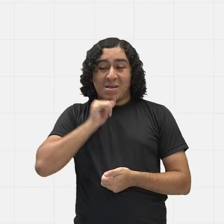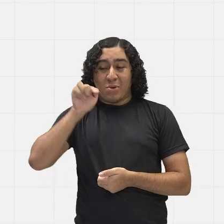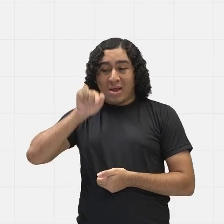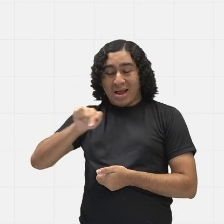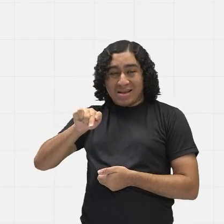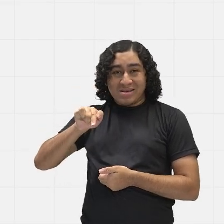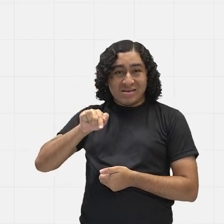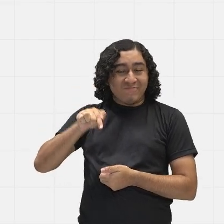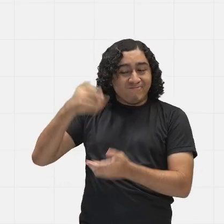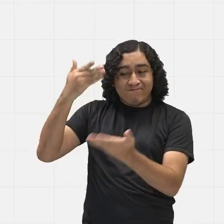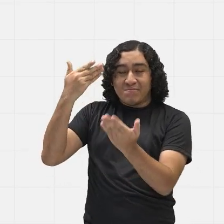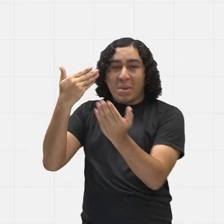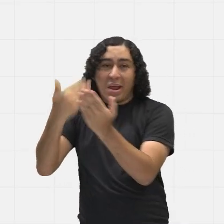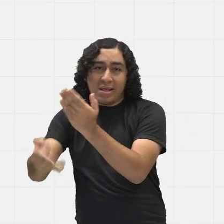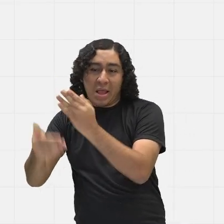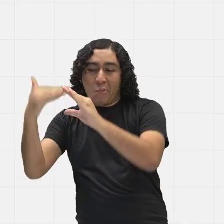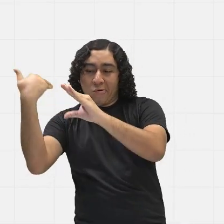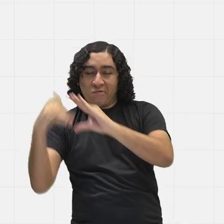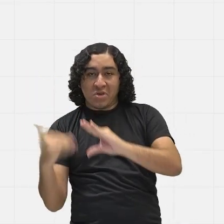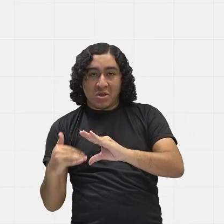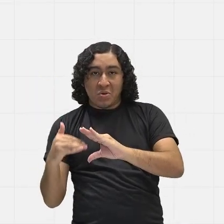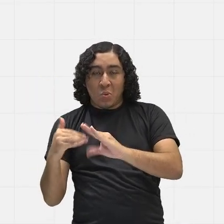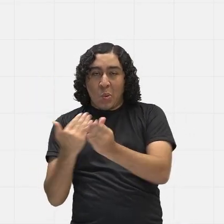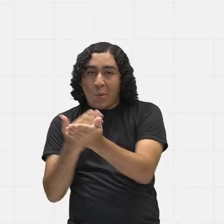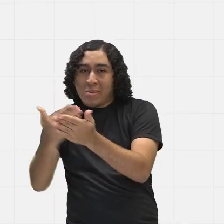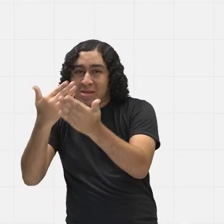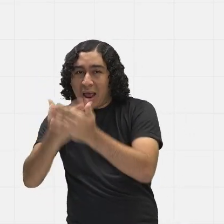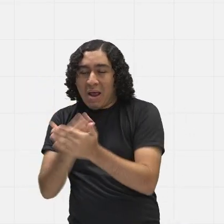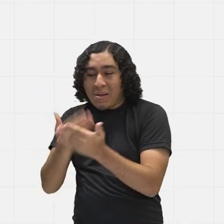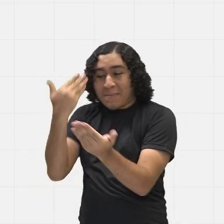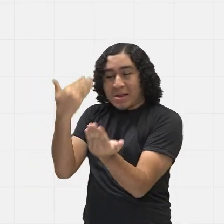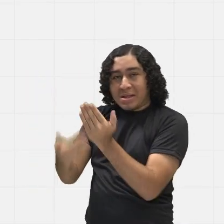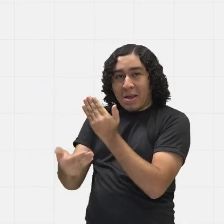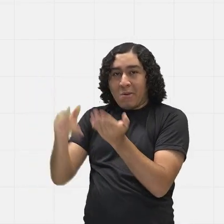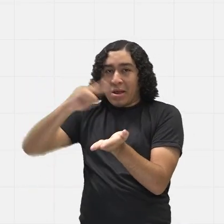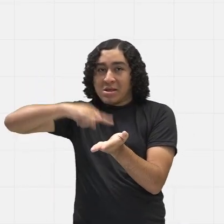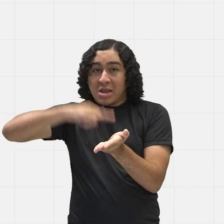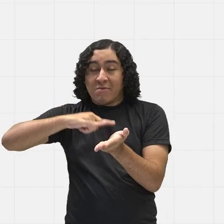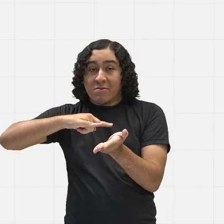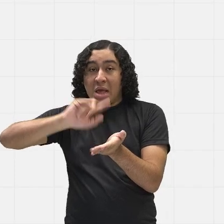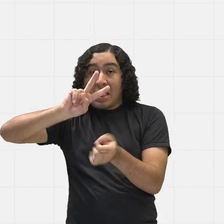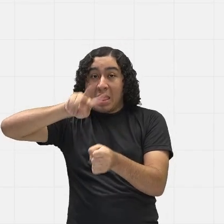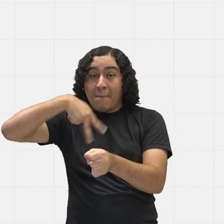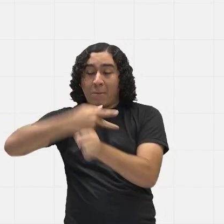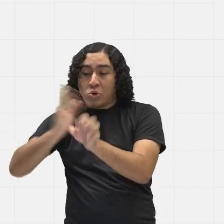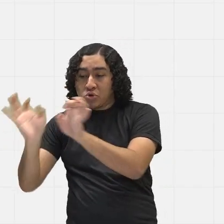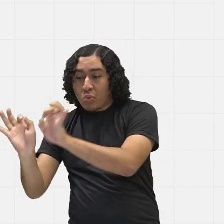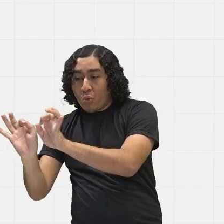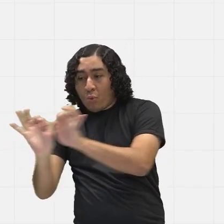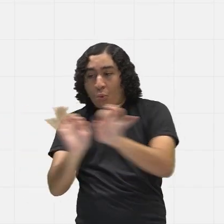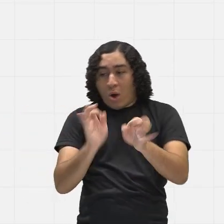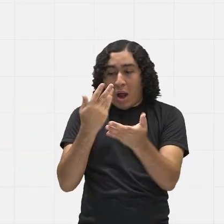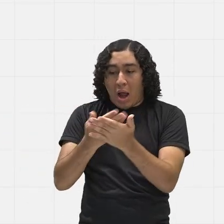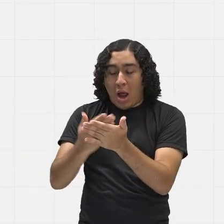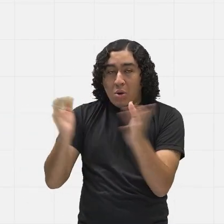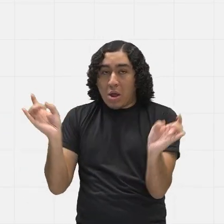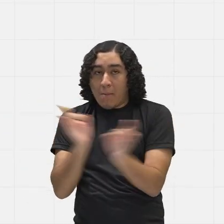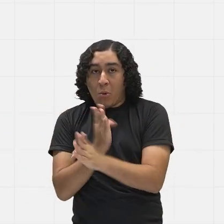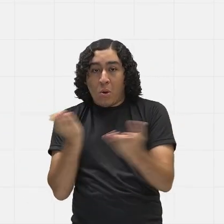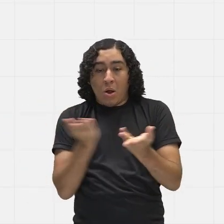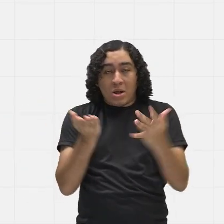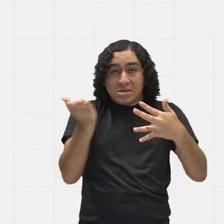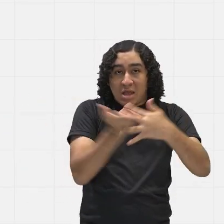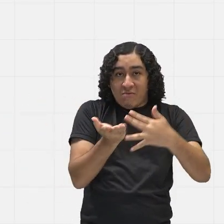no início, a gente vai usar o intervalo, tá bom? Para enviar esse material